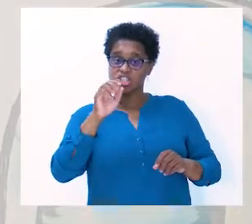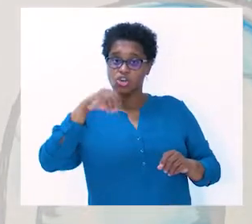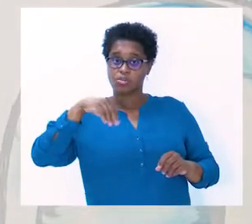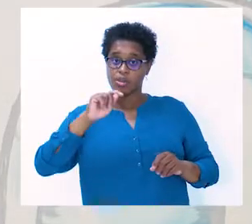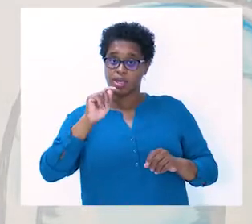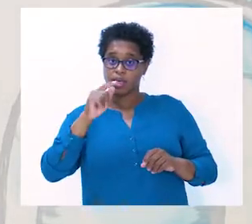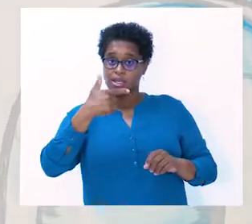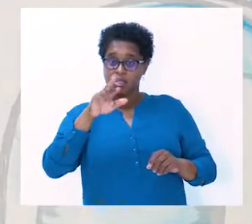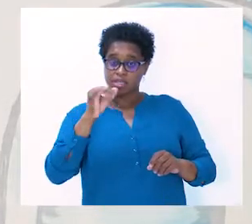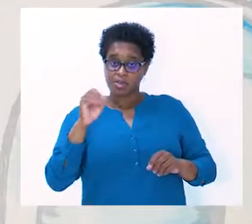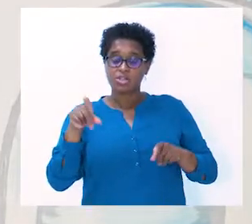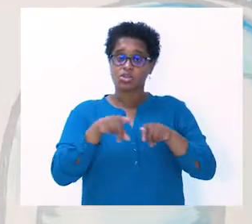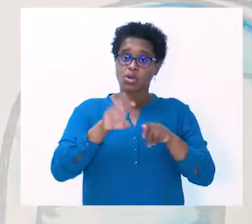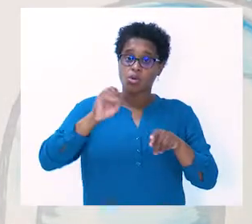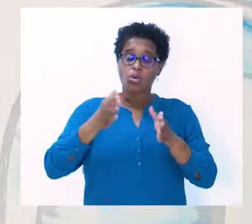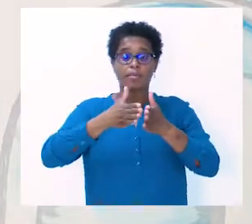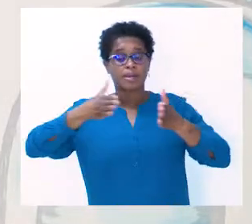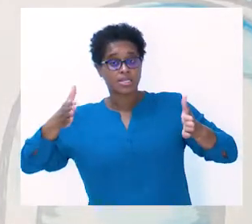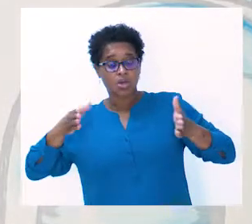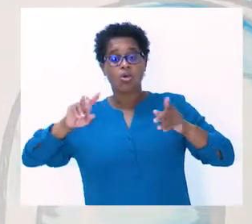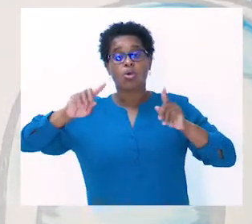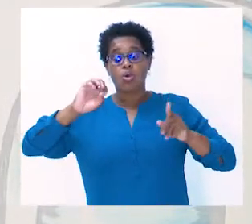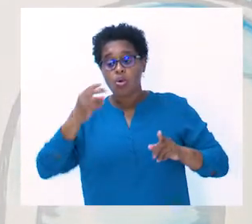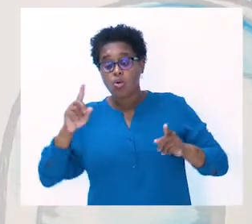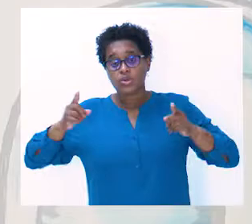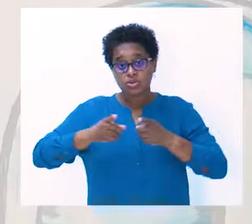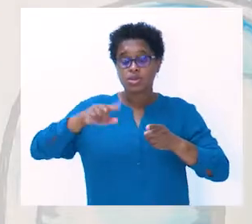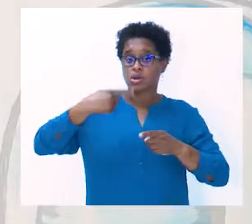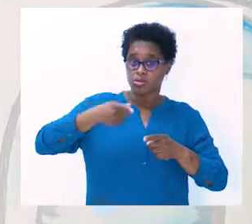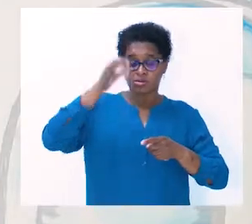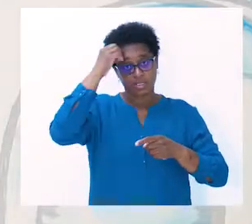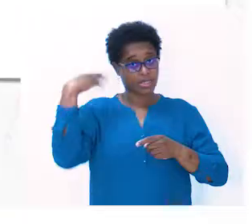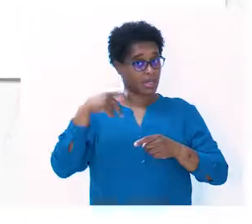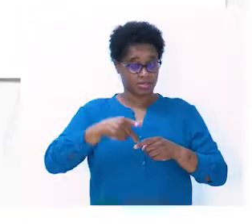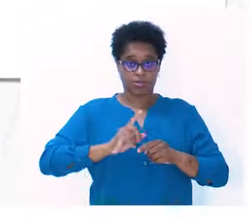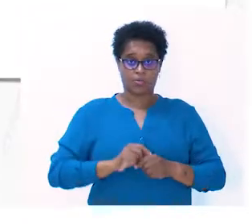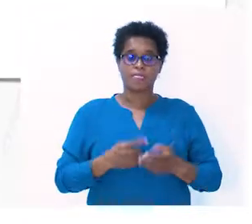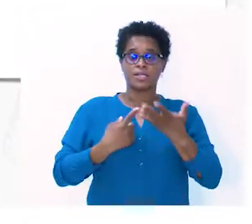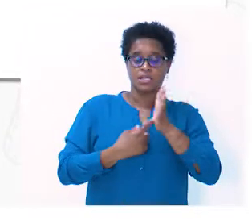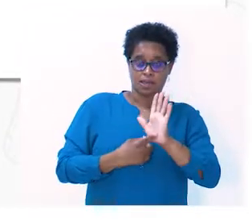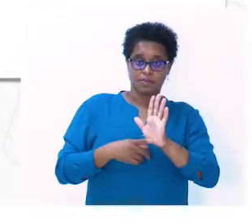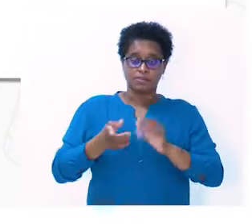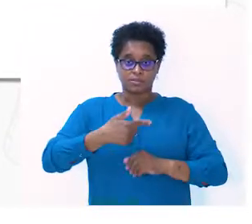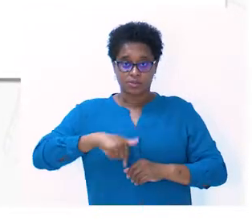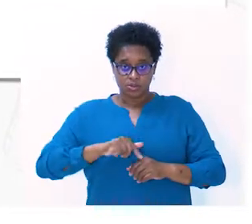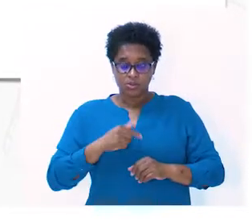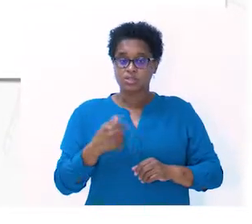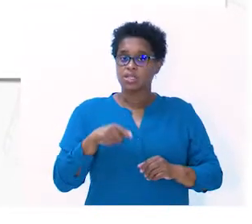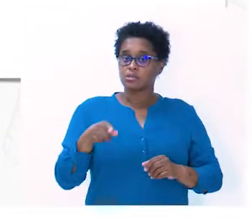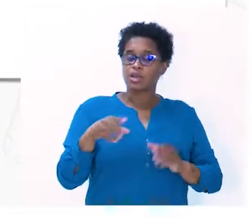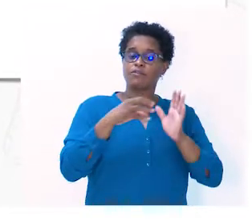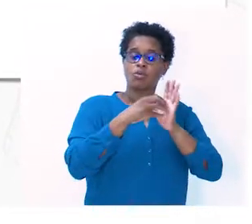uma é ampliação ou redução da outra. Ok? Não se esqueçam disso. Exemplo. Nós temos